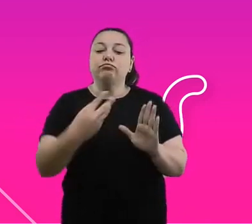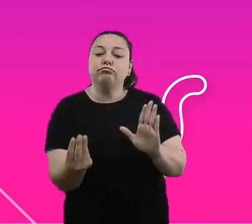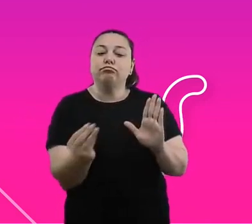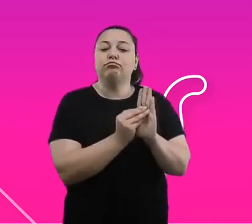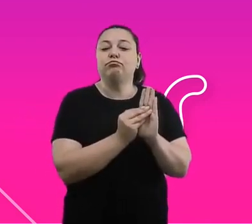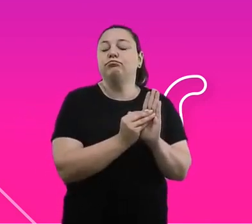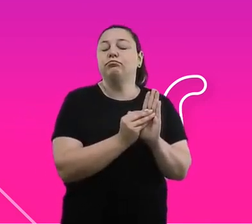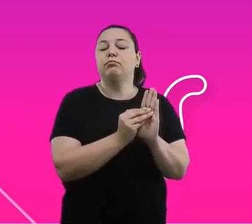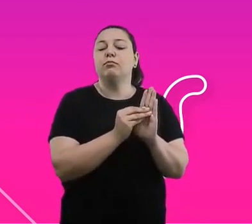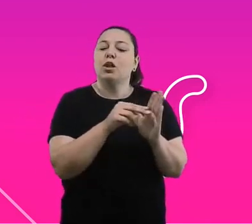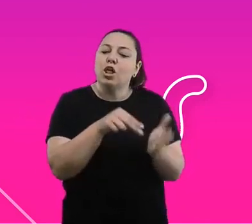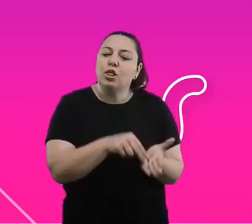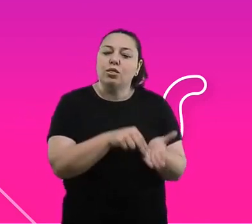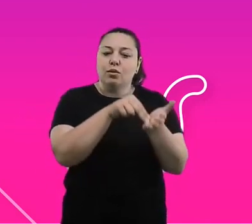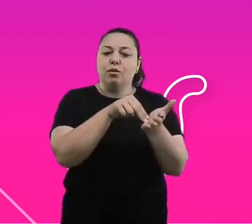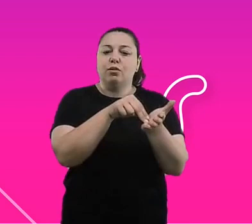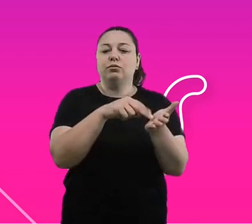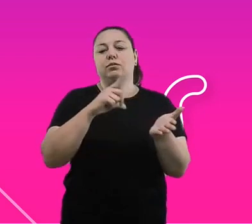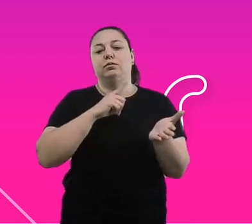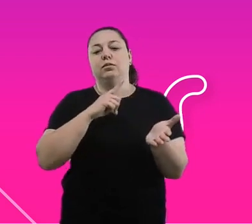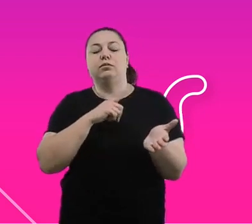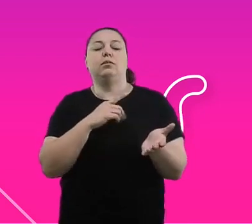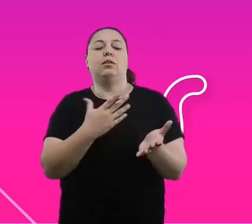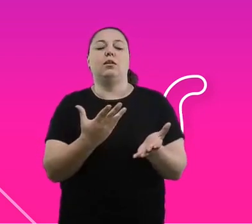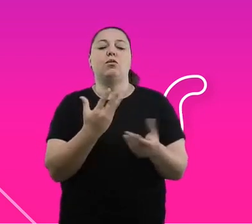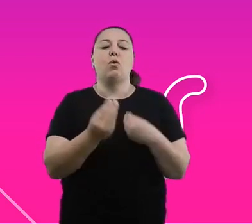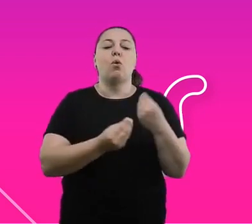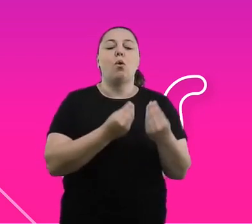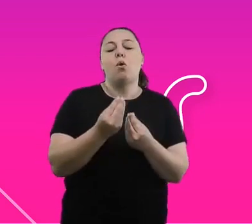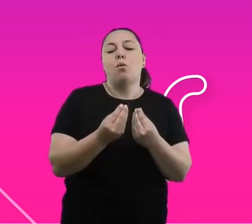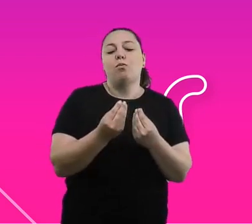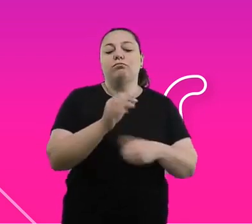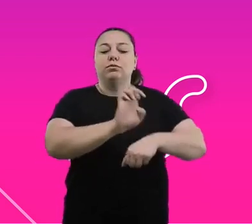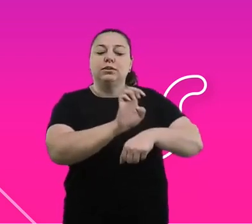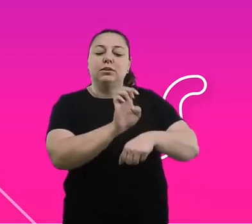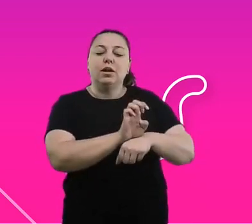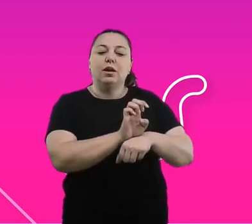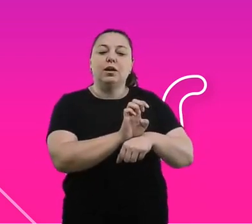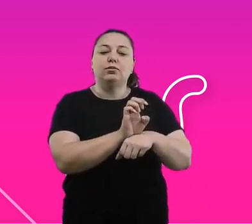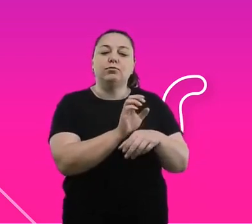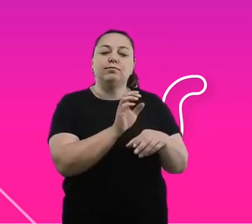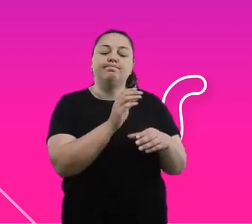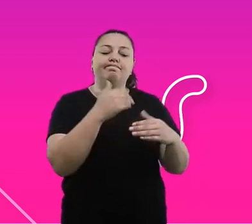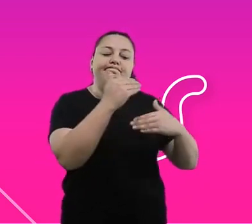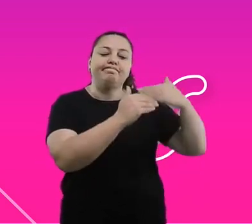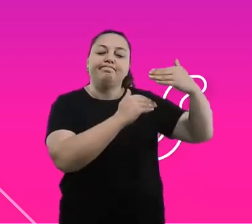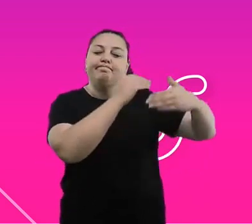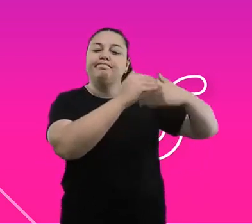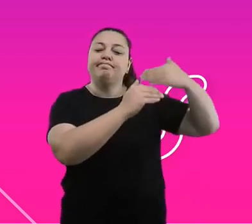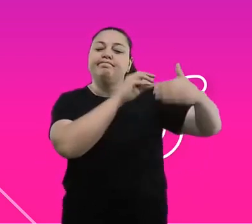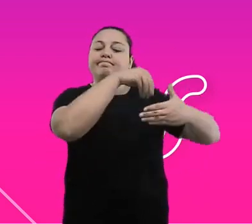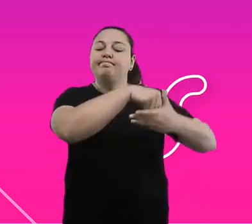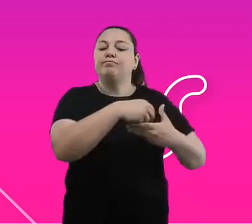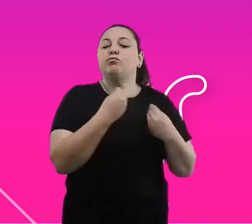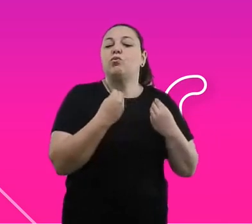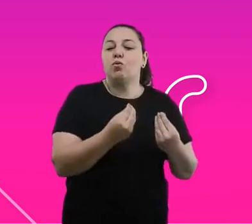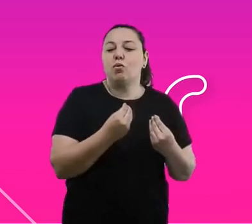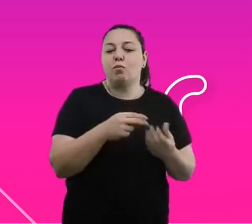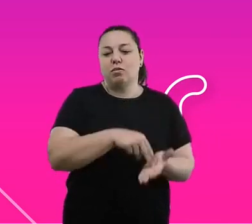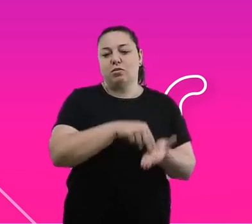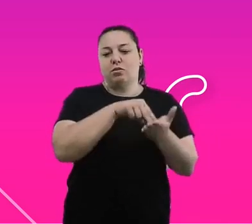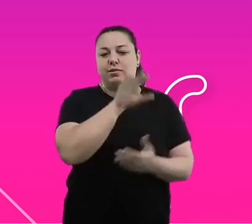como que o Estado está, como que cada tema está. A gente pode selecionar a secretaria. Nesse exemplo, cliquei a Secretaria